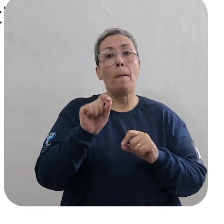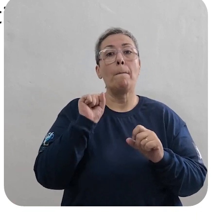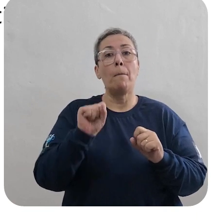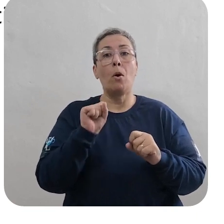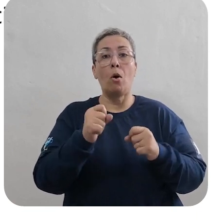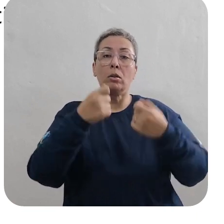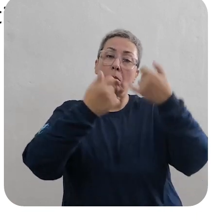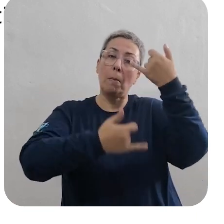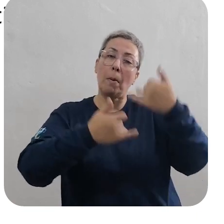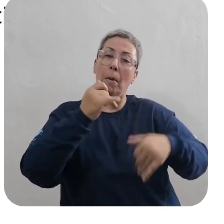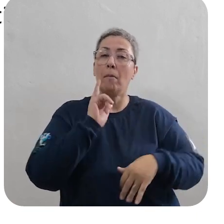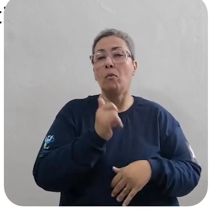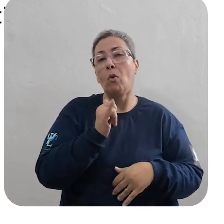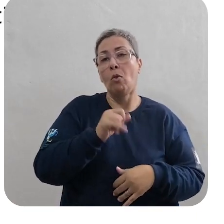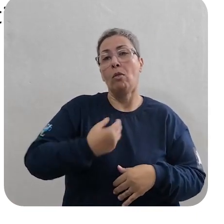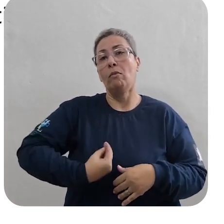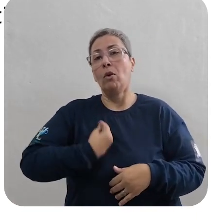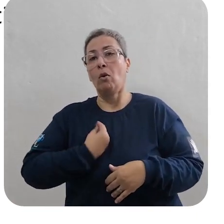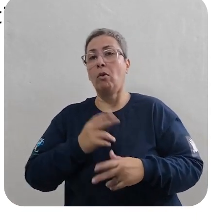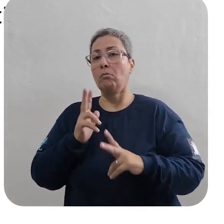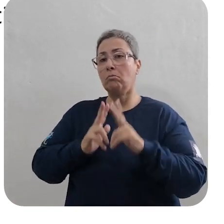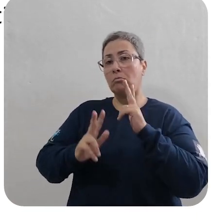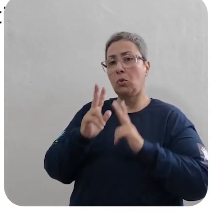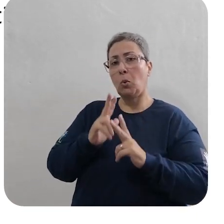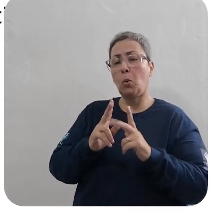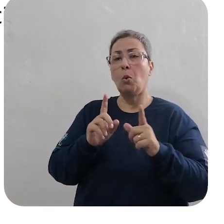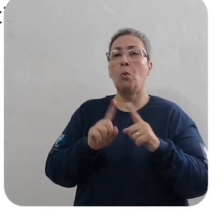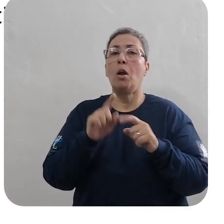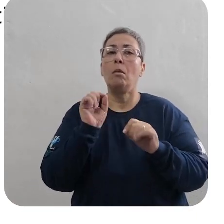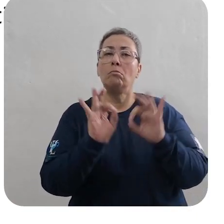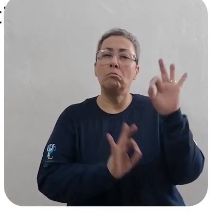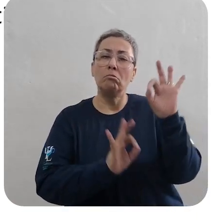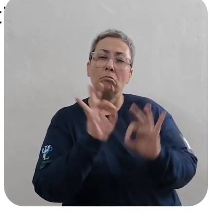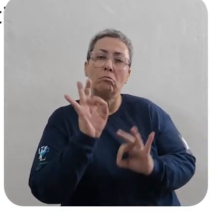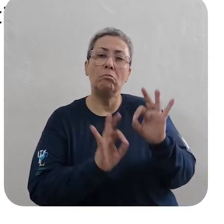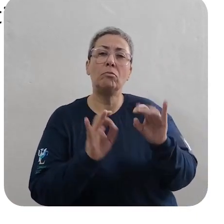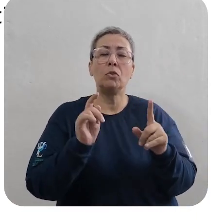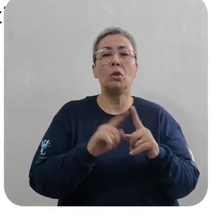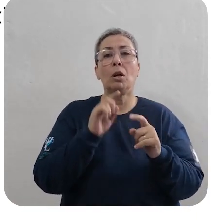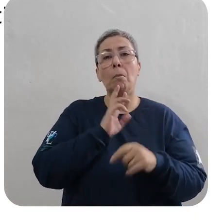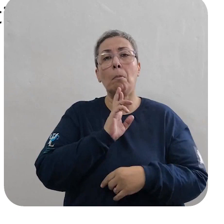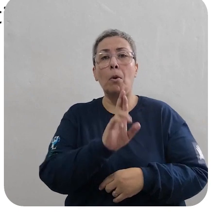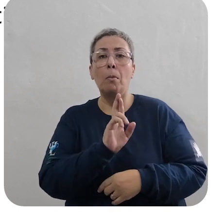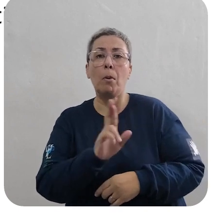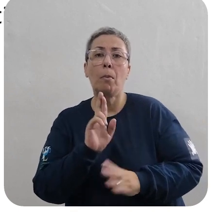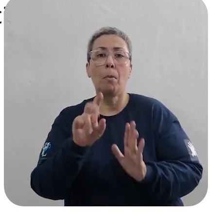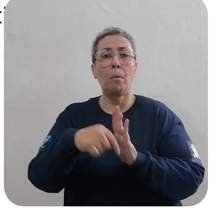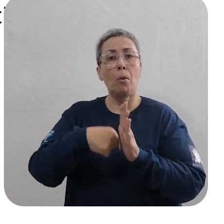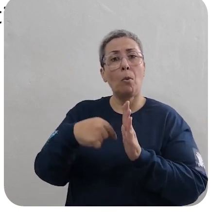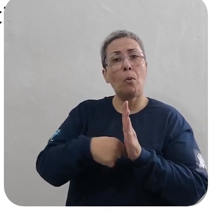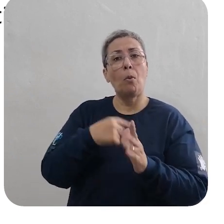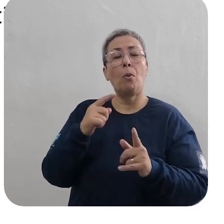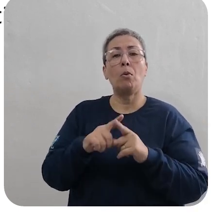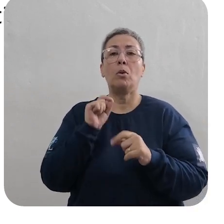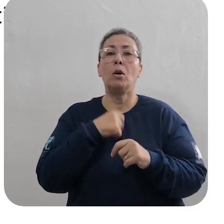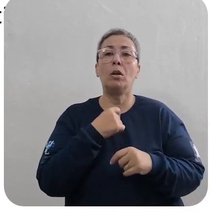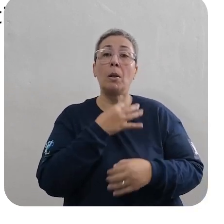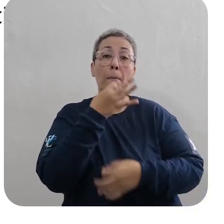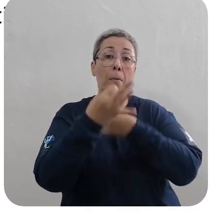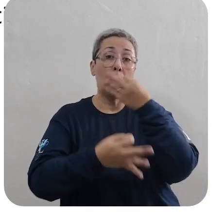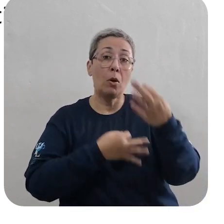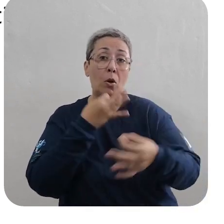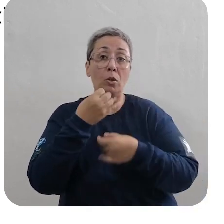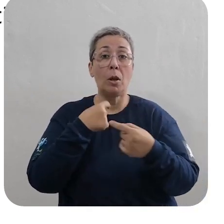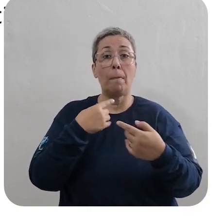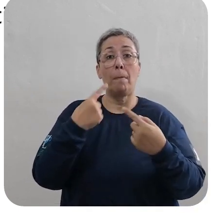possa contar suas vivências, ouvi-las de outros, elaborar e responder perguntas,